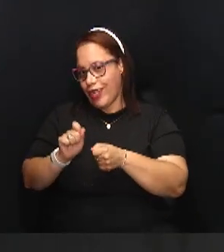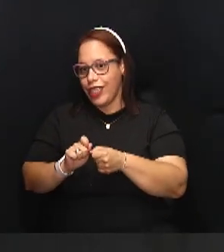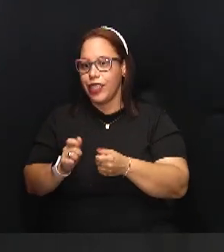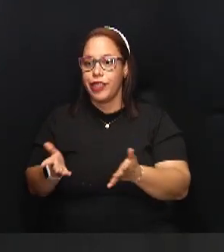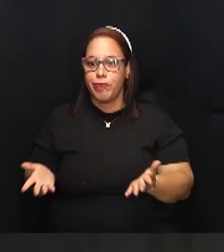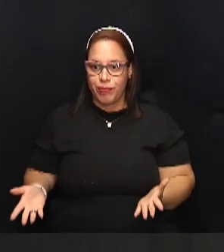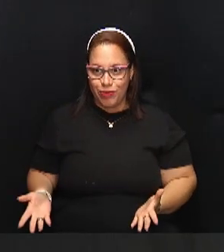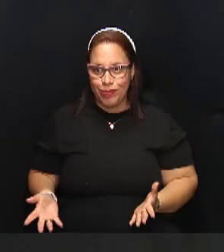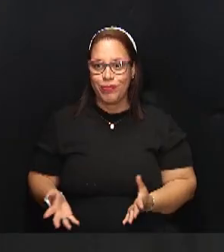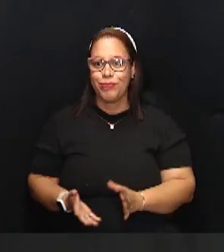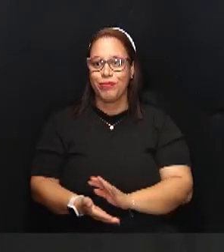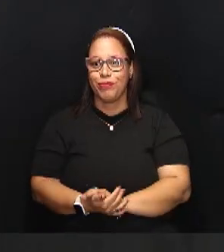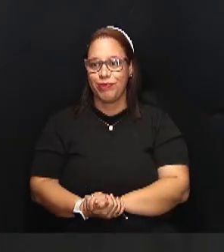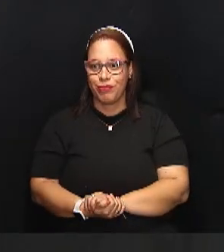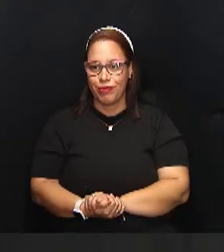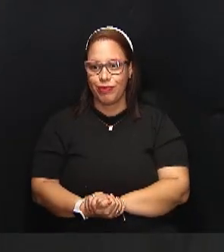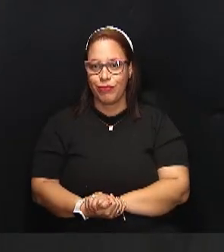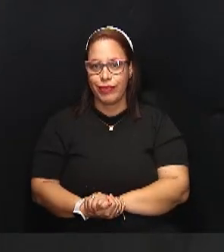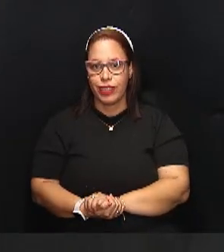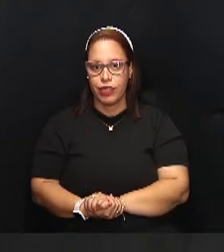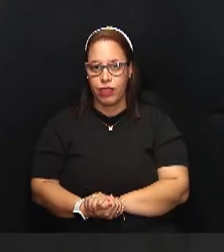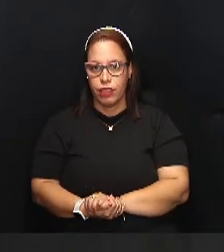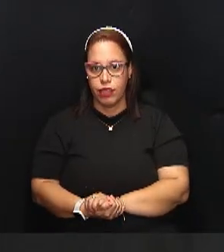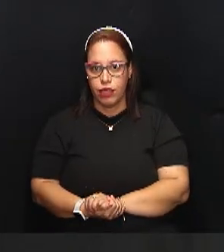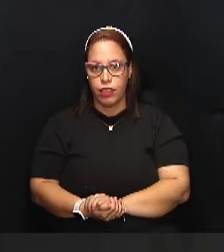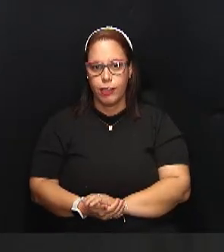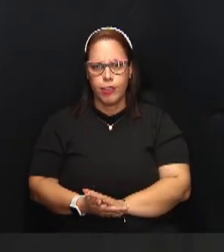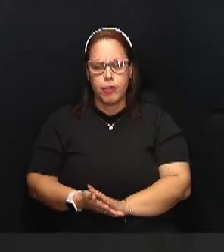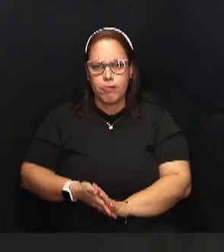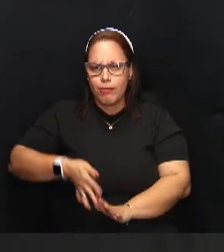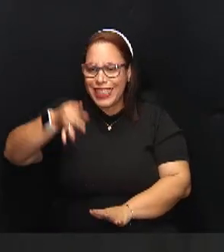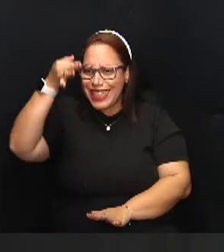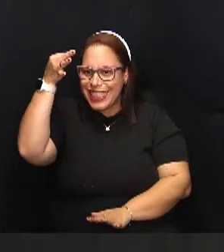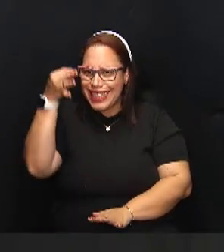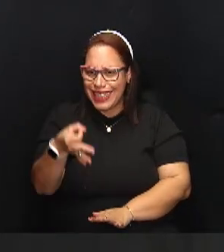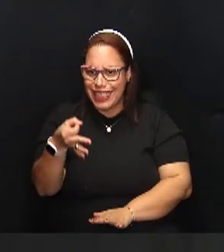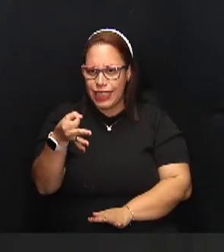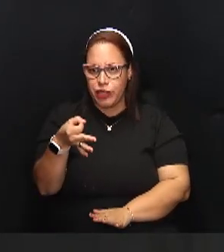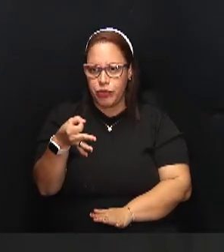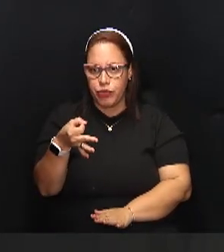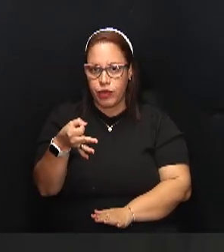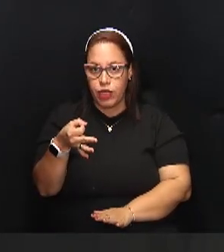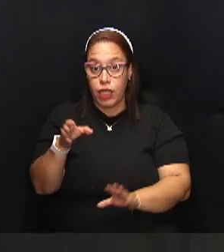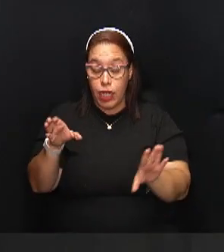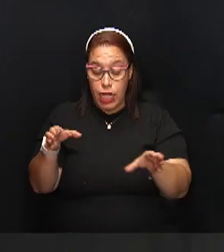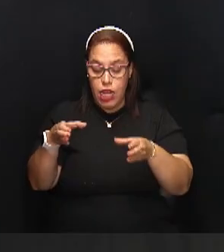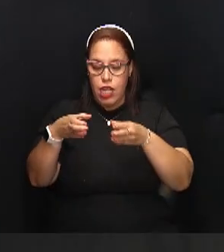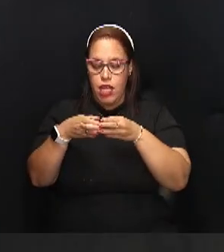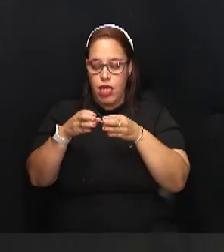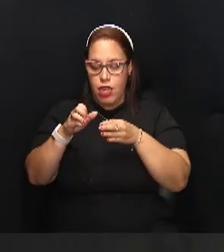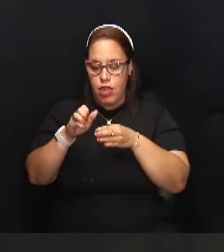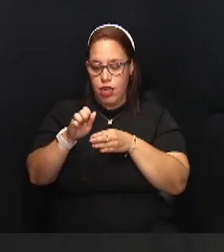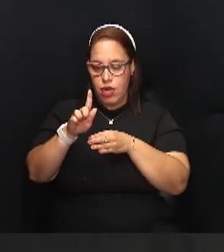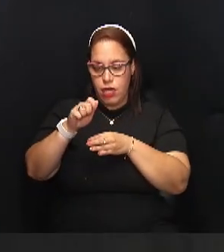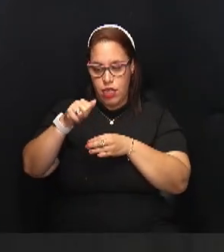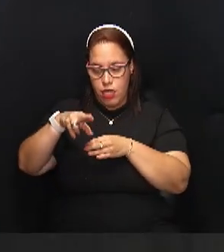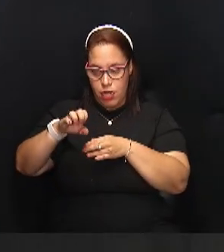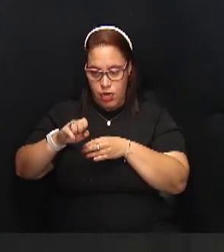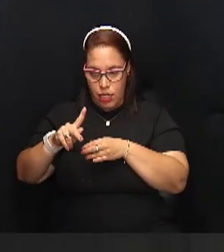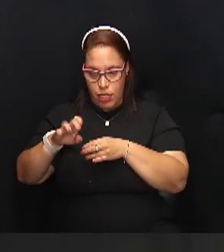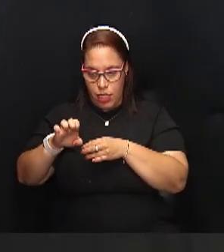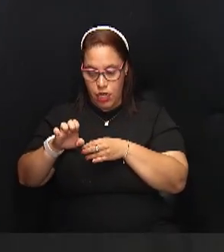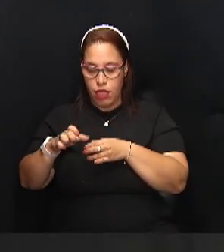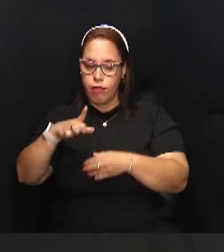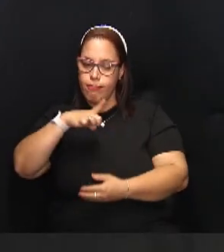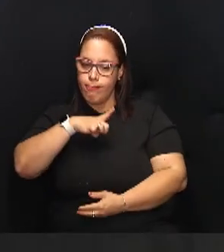Mas eu tenho uma coisa muito nítida. A gente tem que ter equipe, né? Se você tiver um grupo,